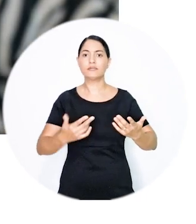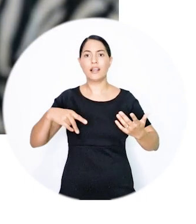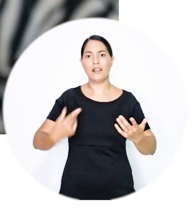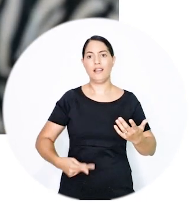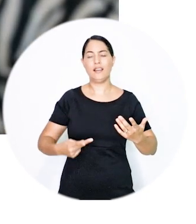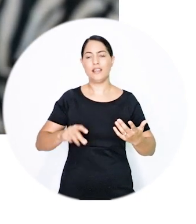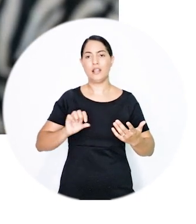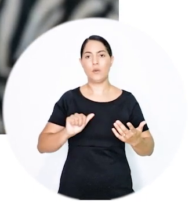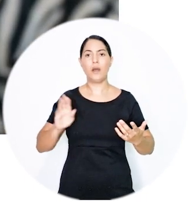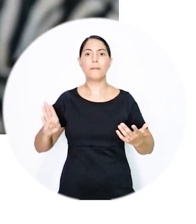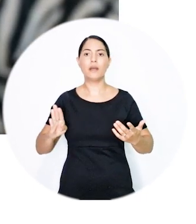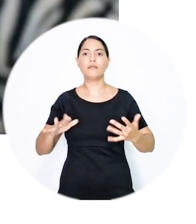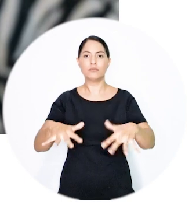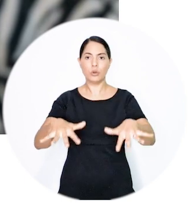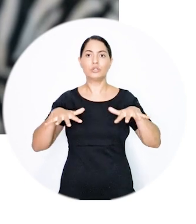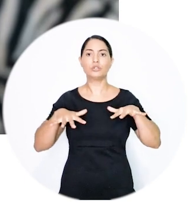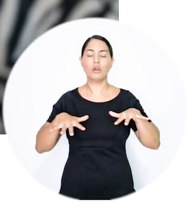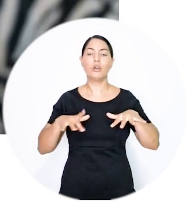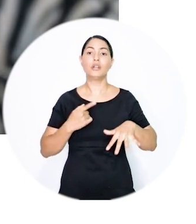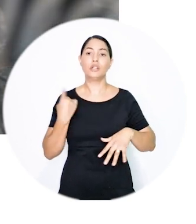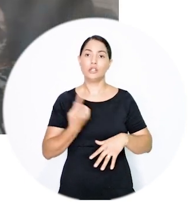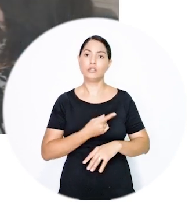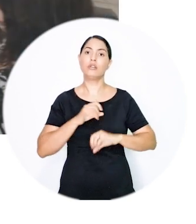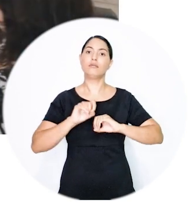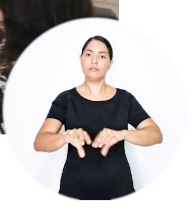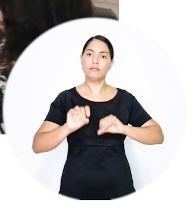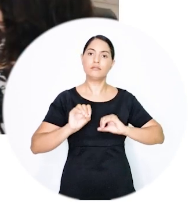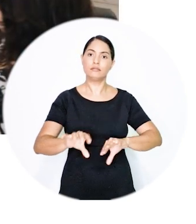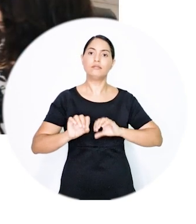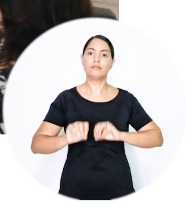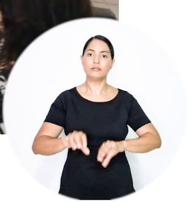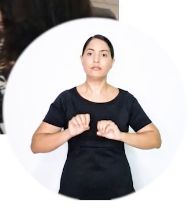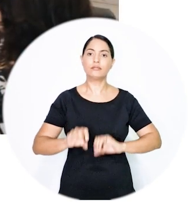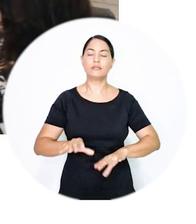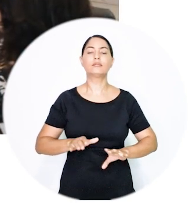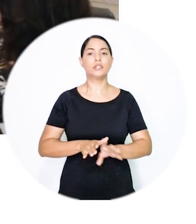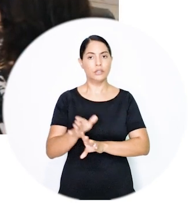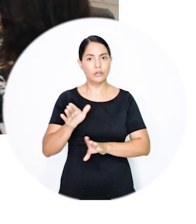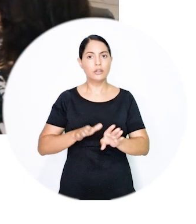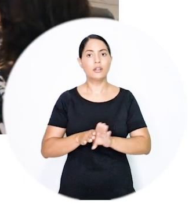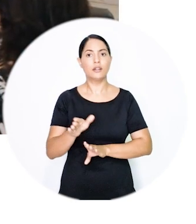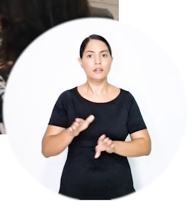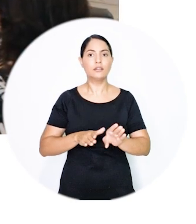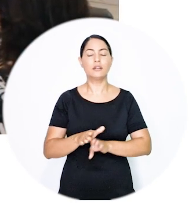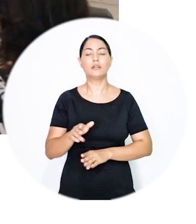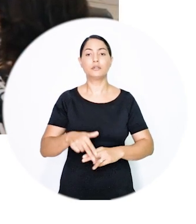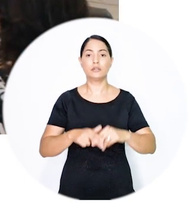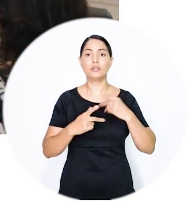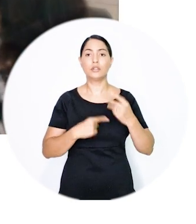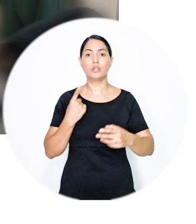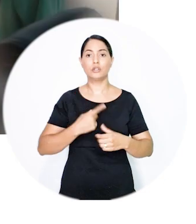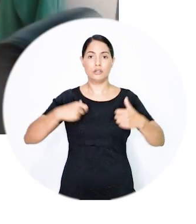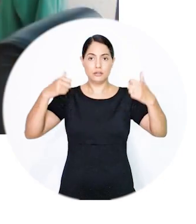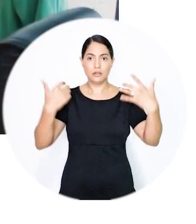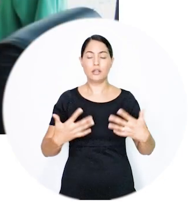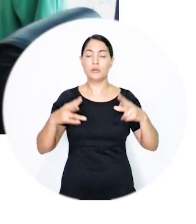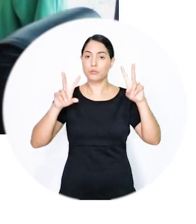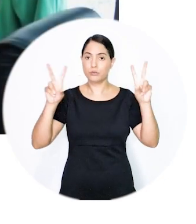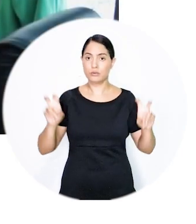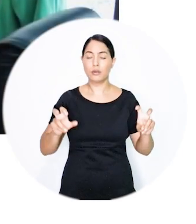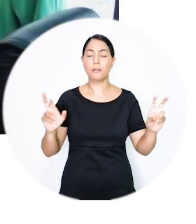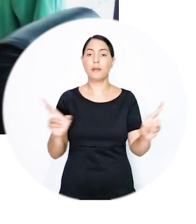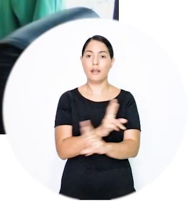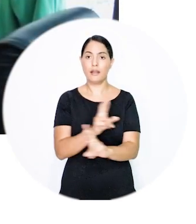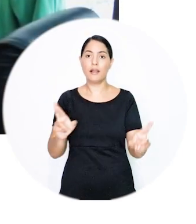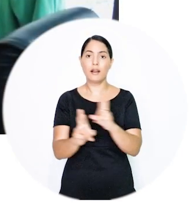nós recebemos esses 600 policiais dentro da nossa casa, no nosso auditório da OAB do Rio Grande do Sul, e